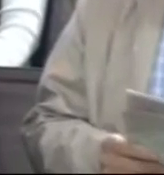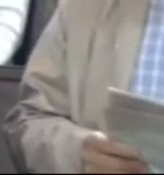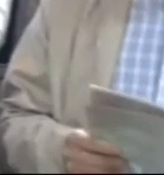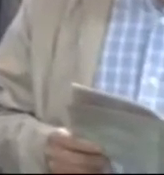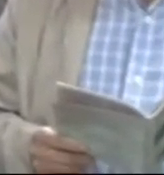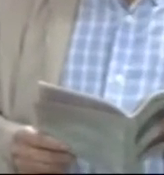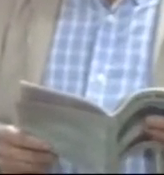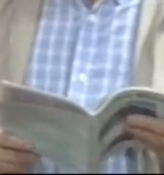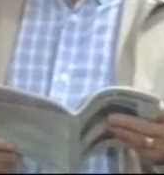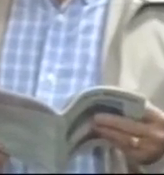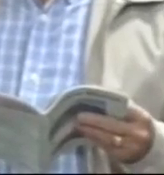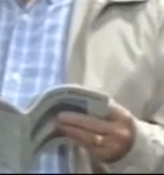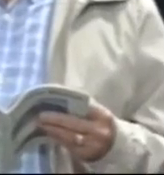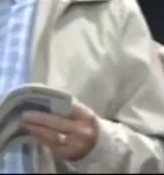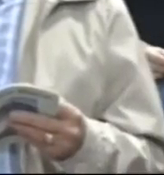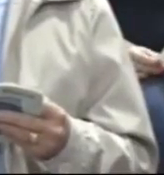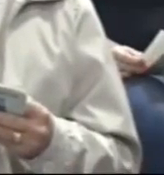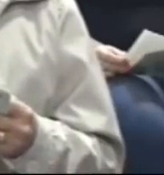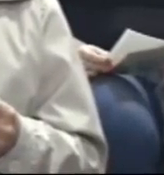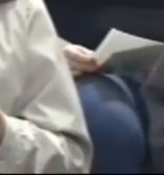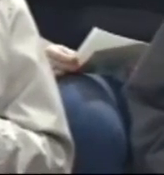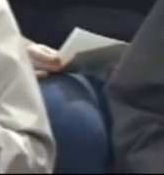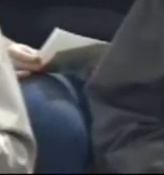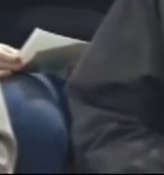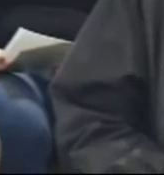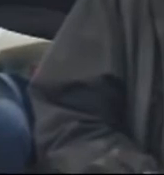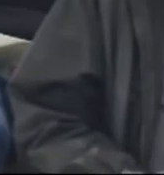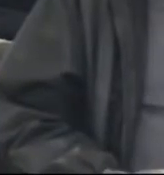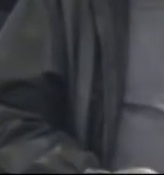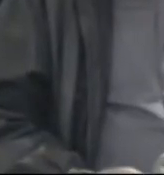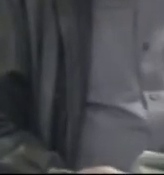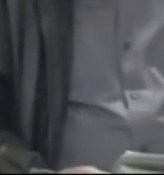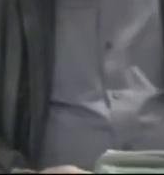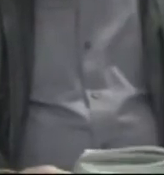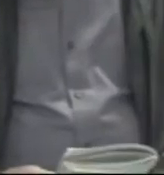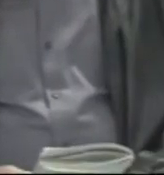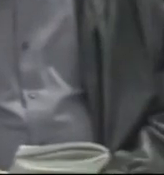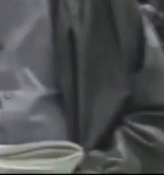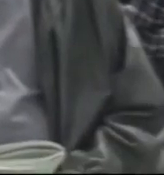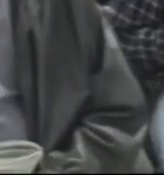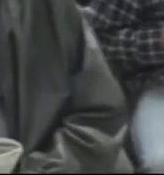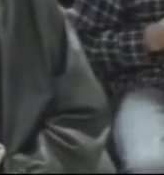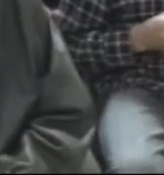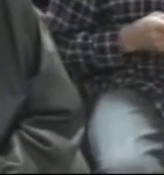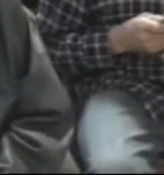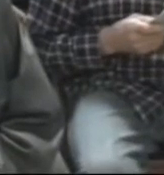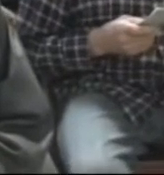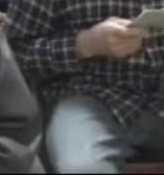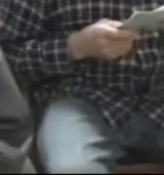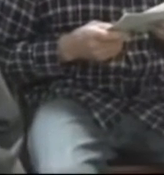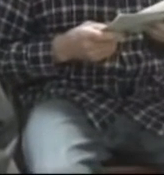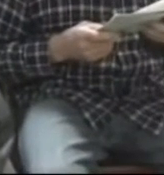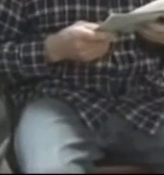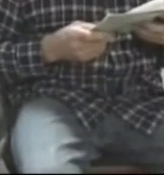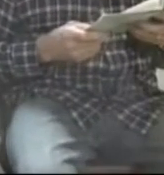nações, e eu fui libertado da boca do leão. O Senhor me libertará de todo o mal e